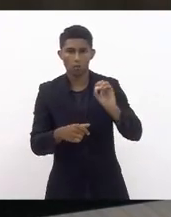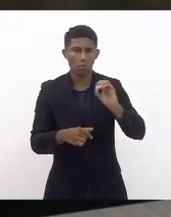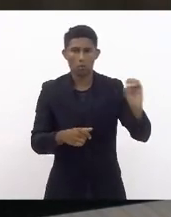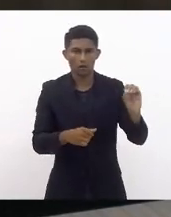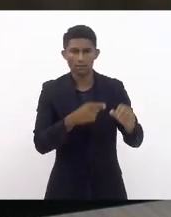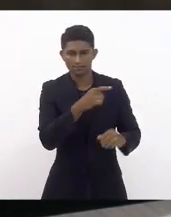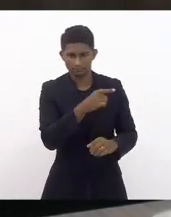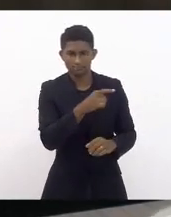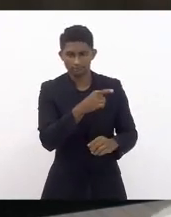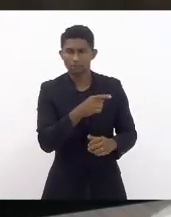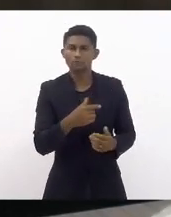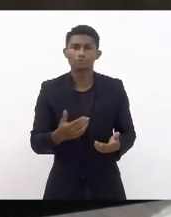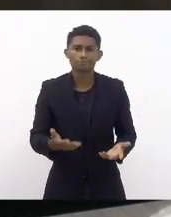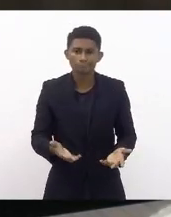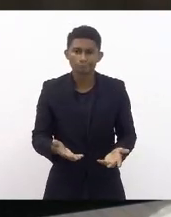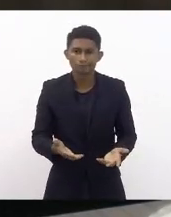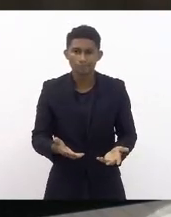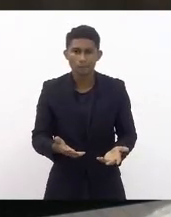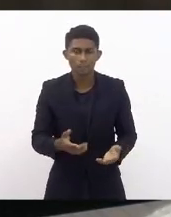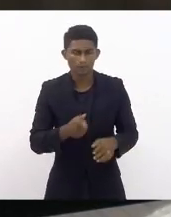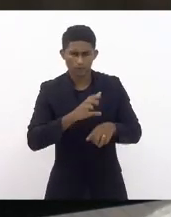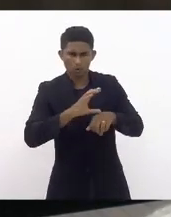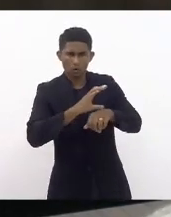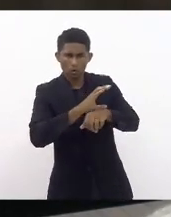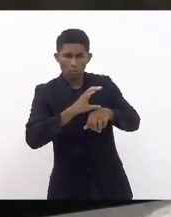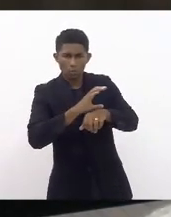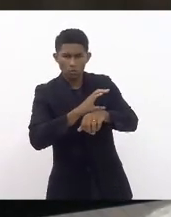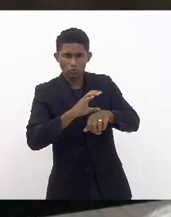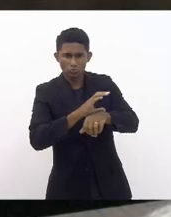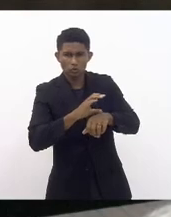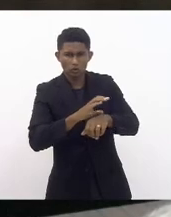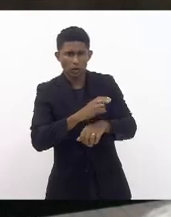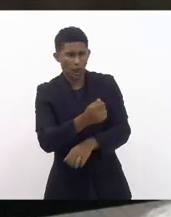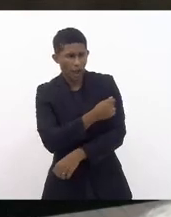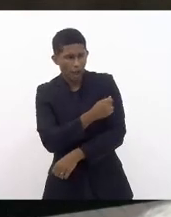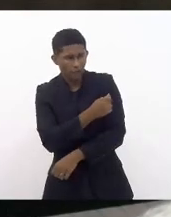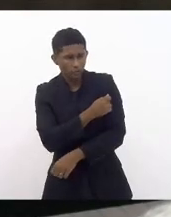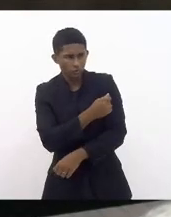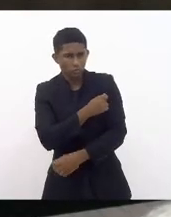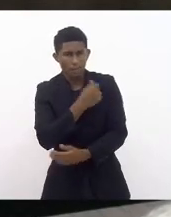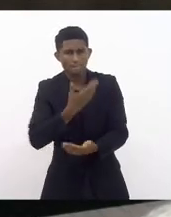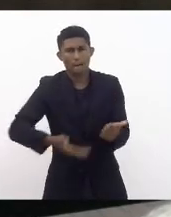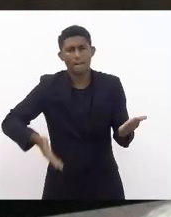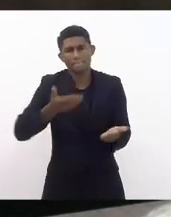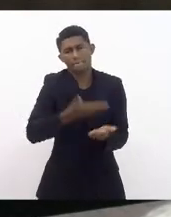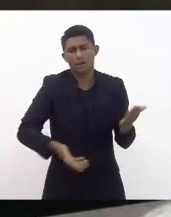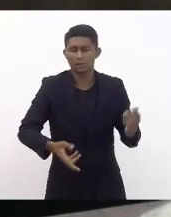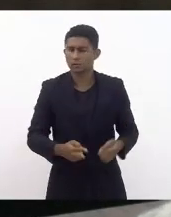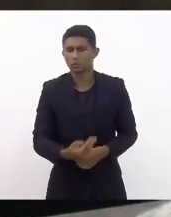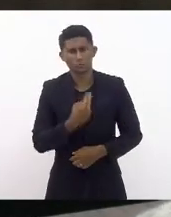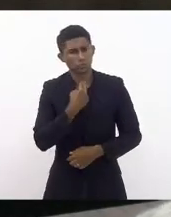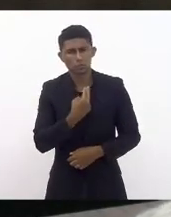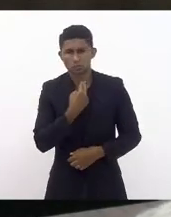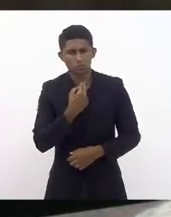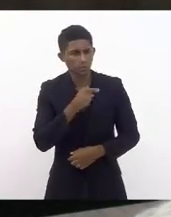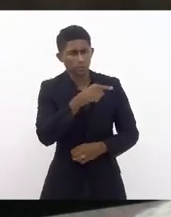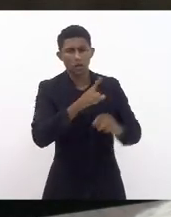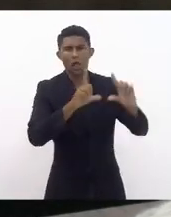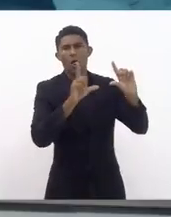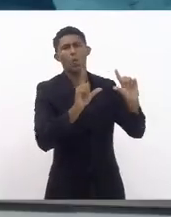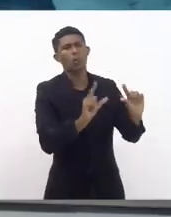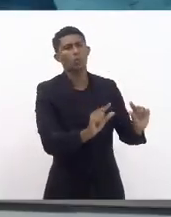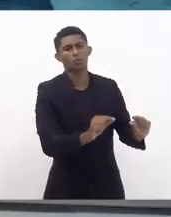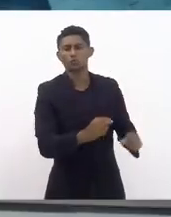perder nenhum curso nem nenhum estudante. É uma instituição que não pode diminuir,